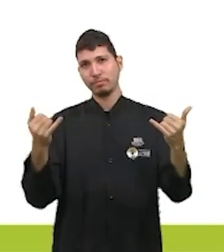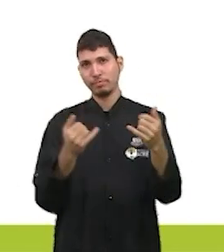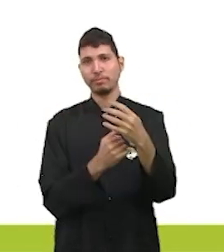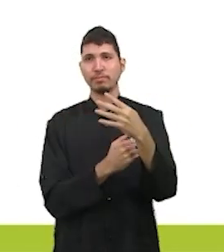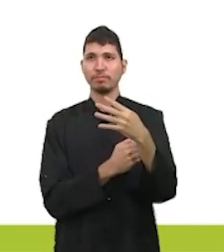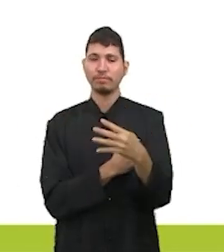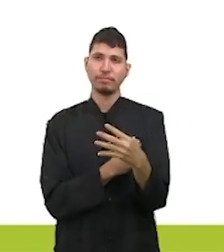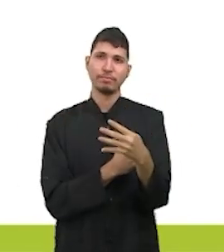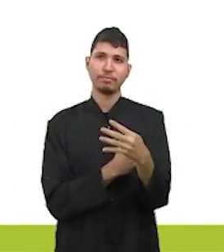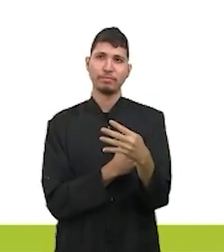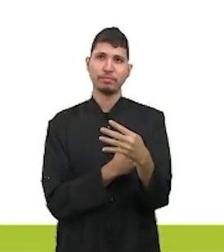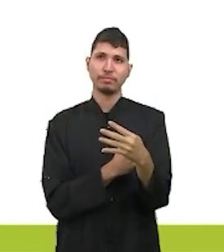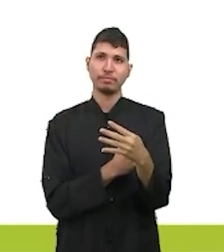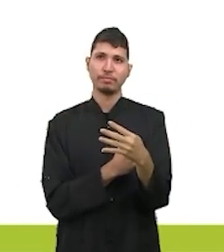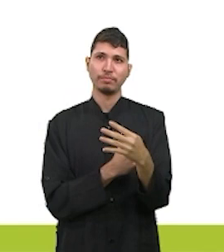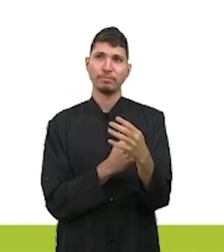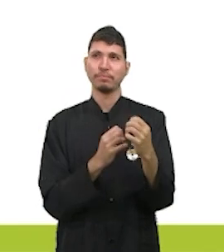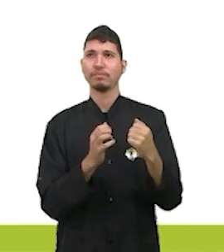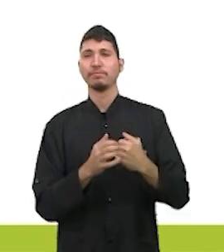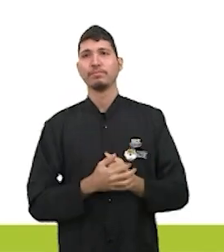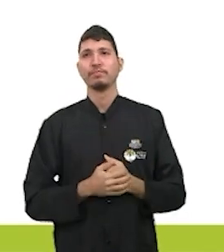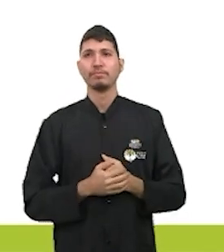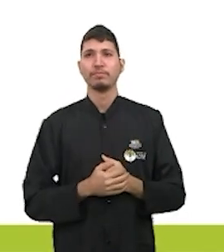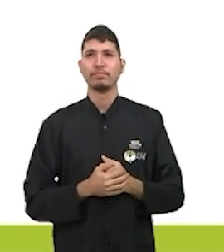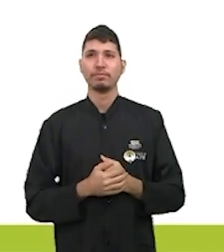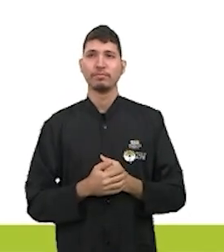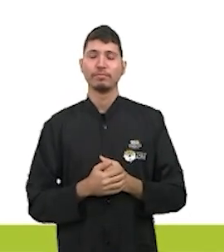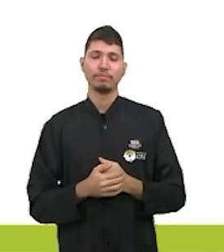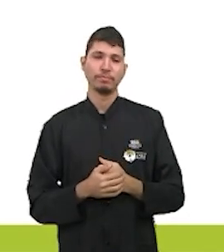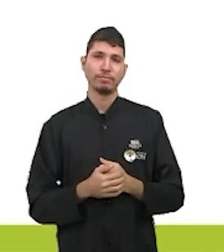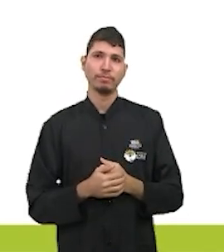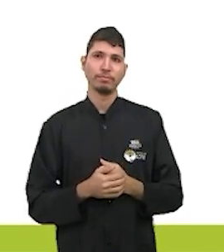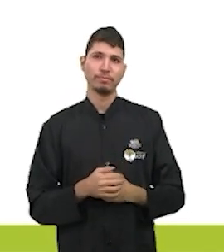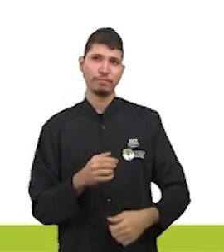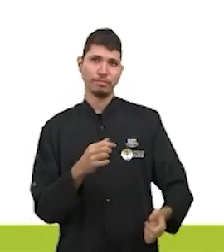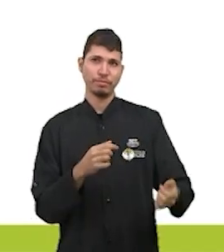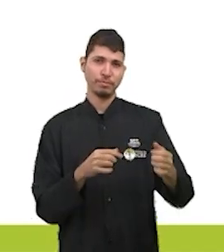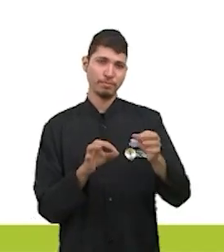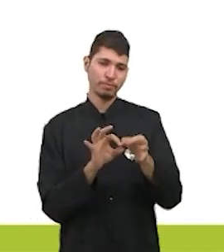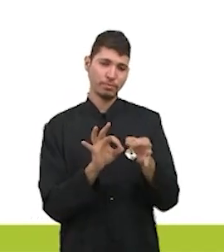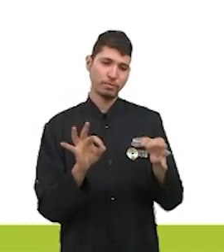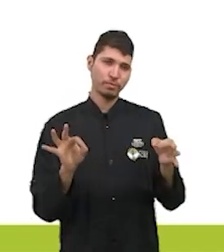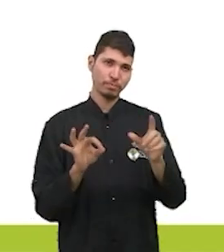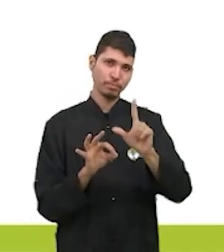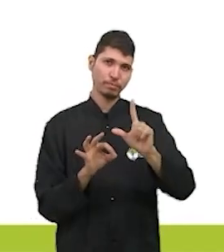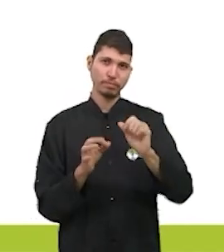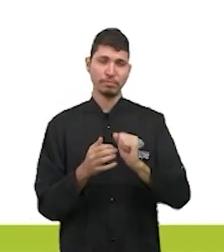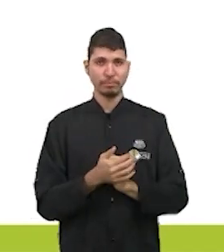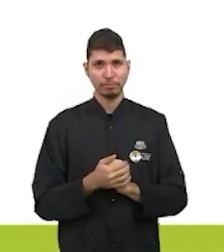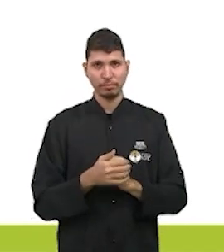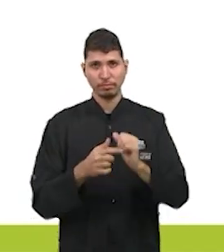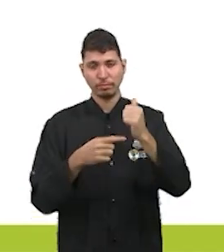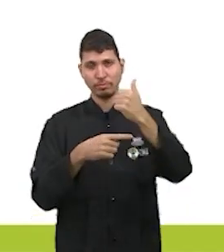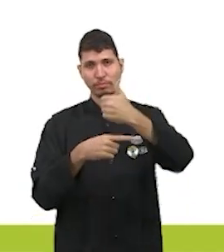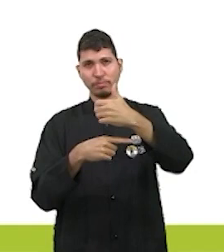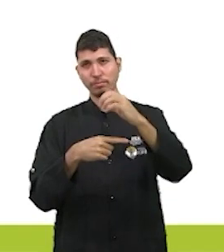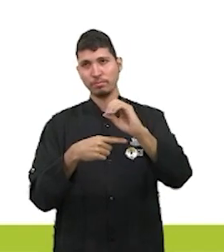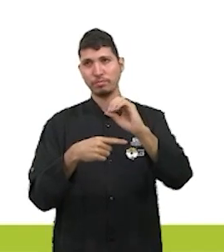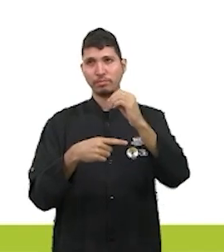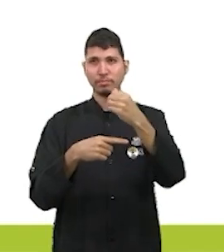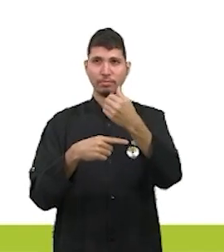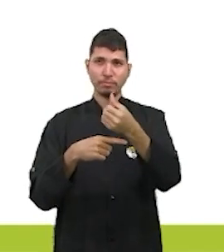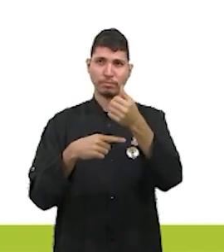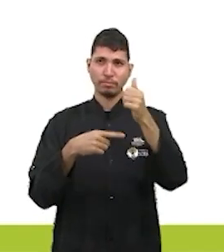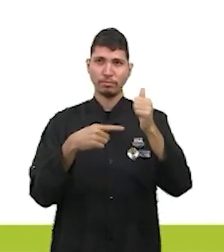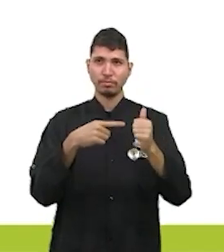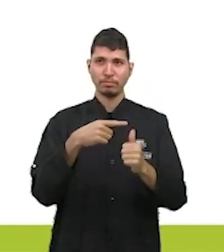último, eu tenho aí um comprimento de 106 dividido para 1, né? E todo número